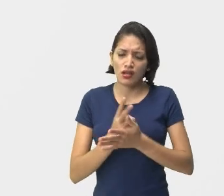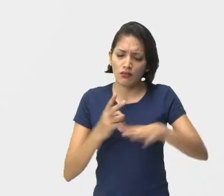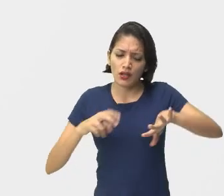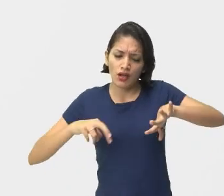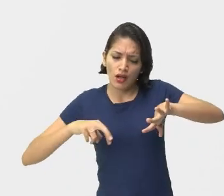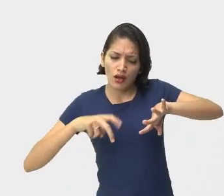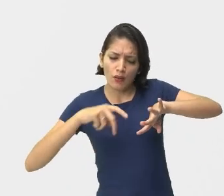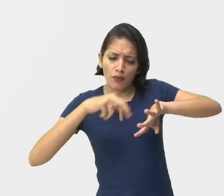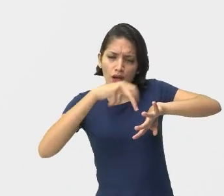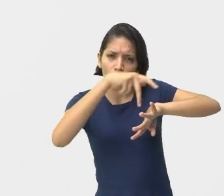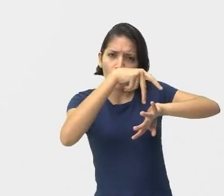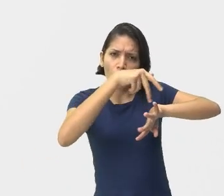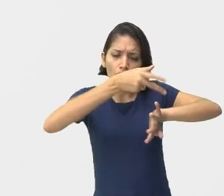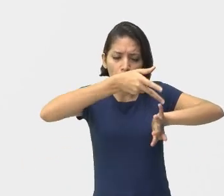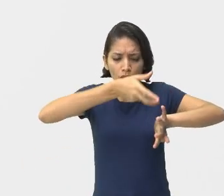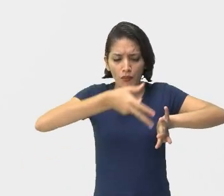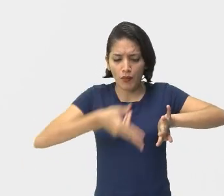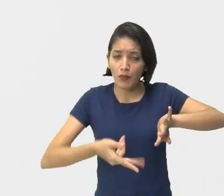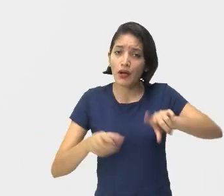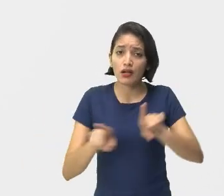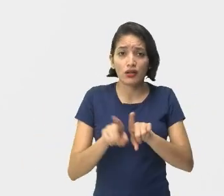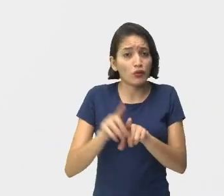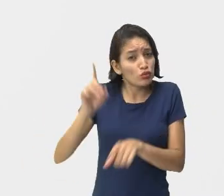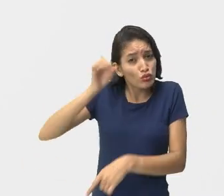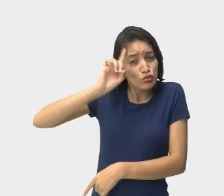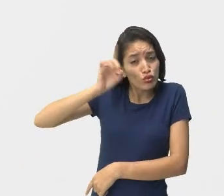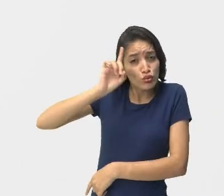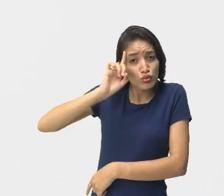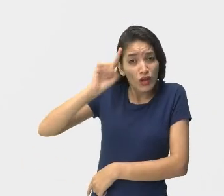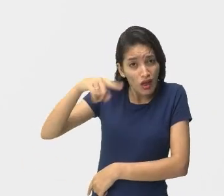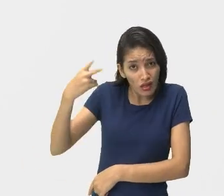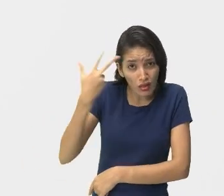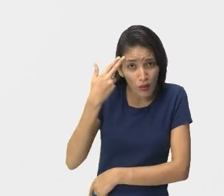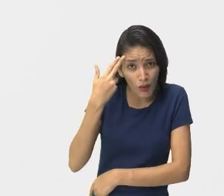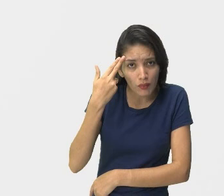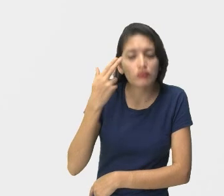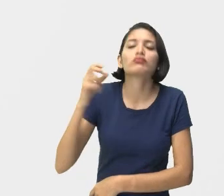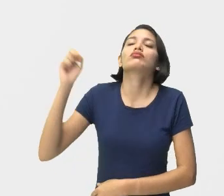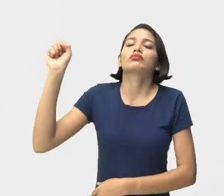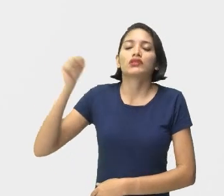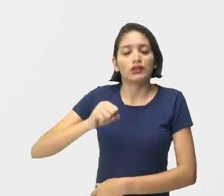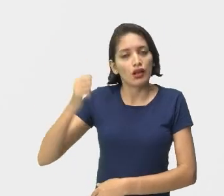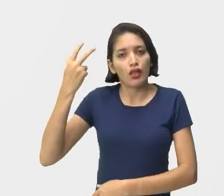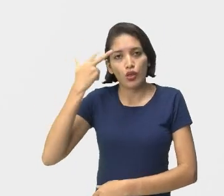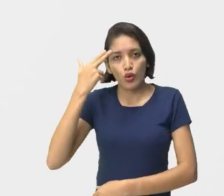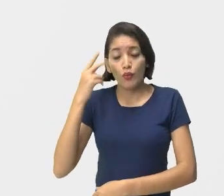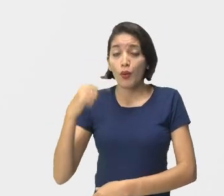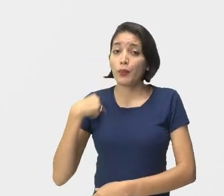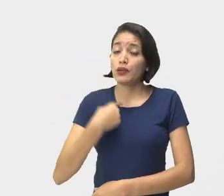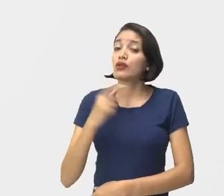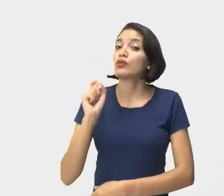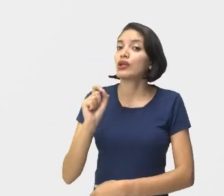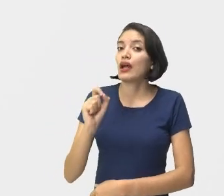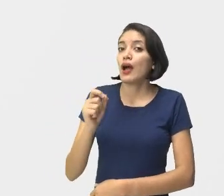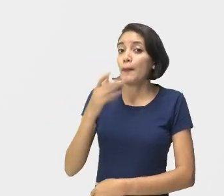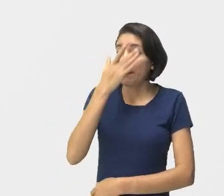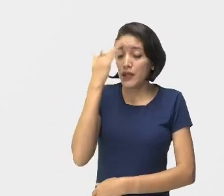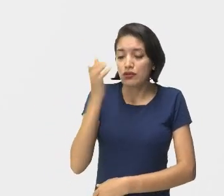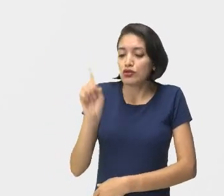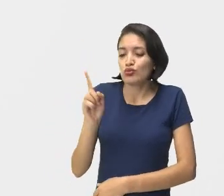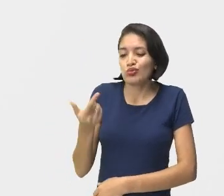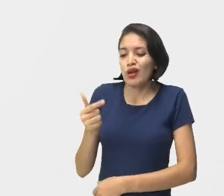nem quantas vezes ao dia. Isso é normal, não é normal? É normal para quem? Para quem não é